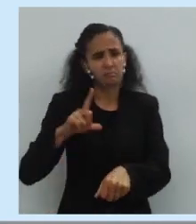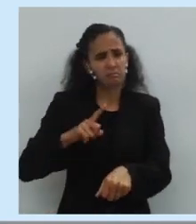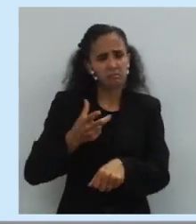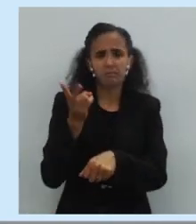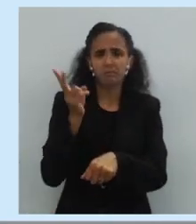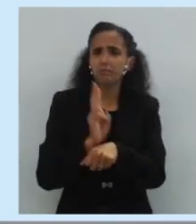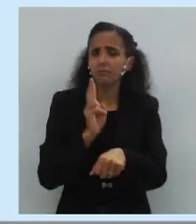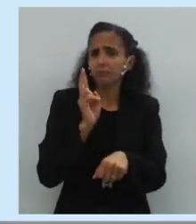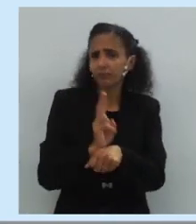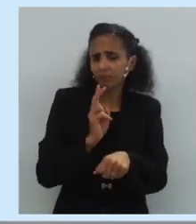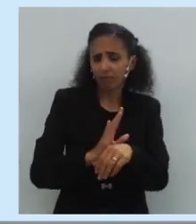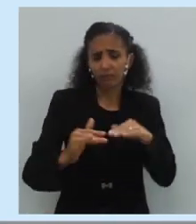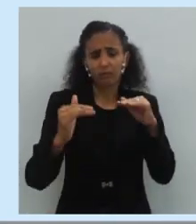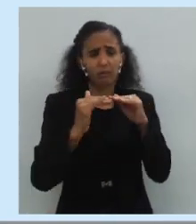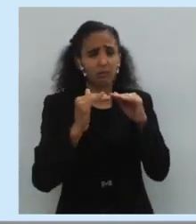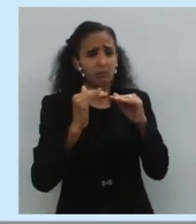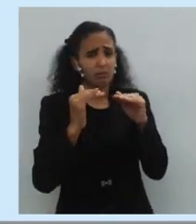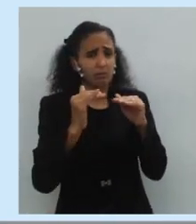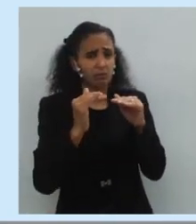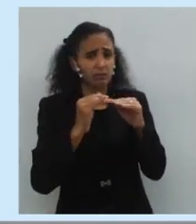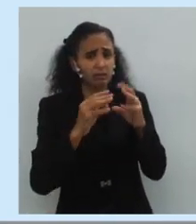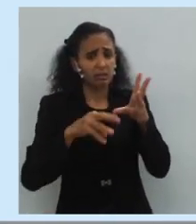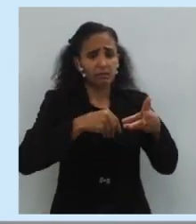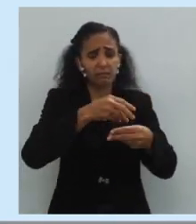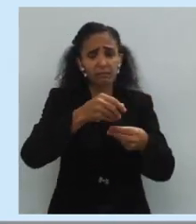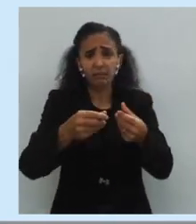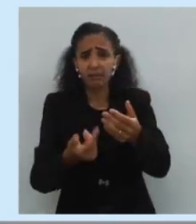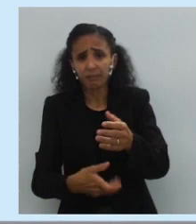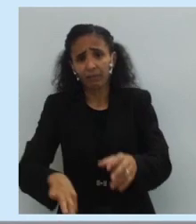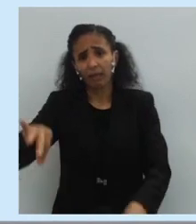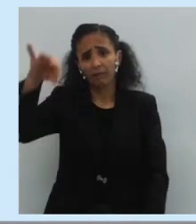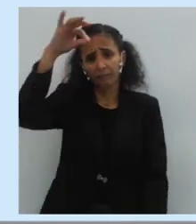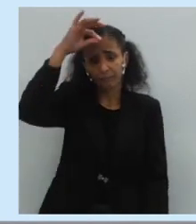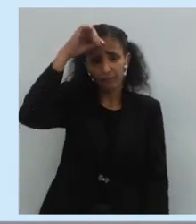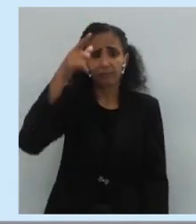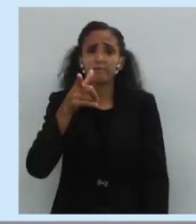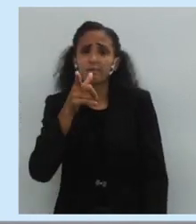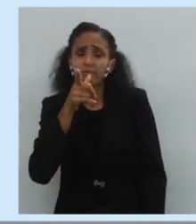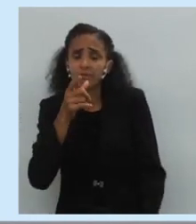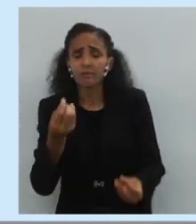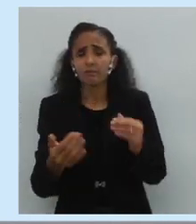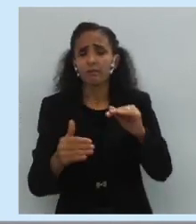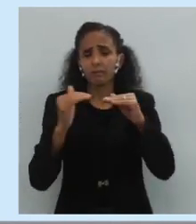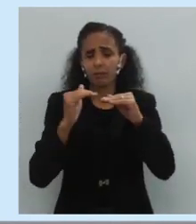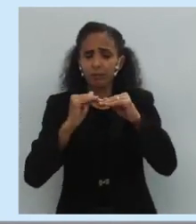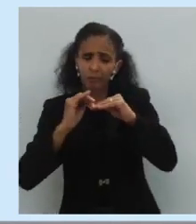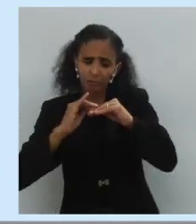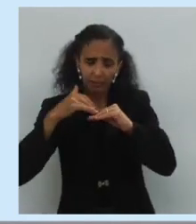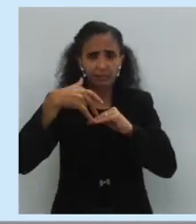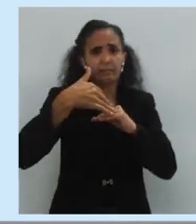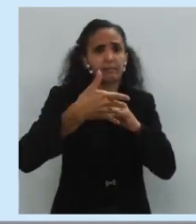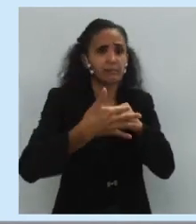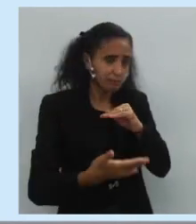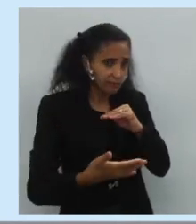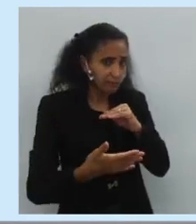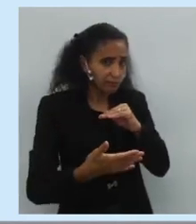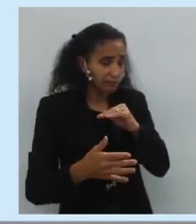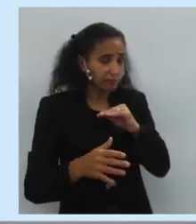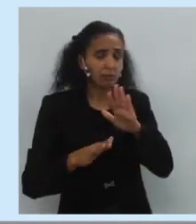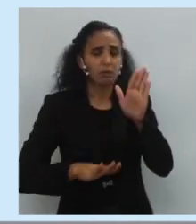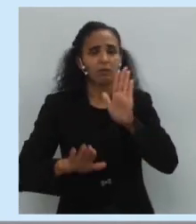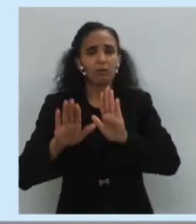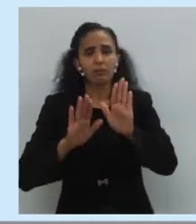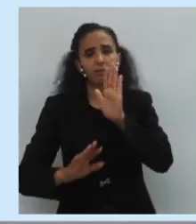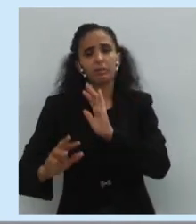oral, genital, genital e genital, ou mesmo manual genital. Portanto, o